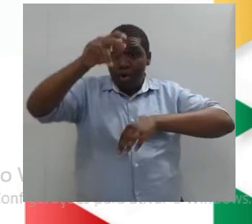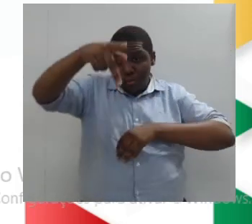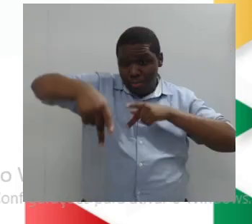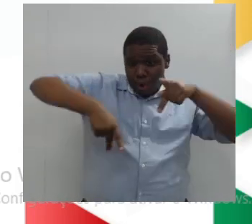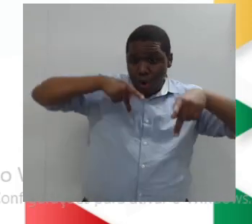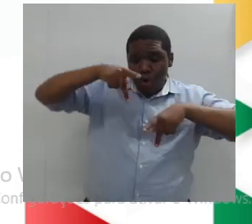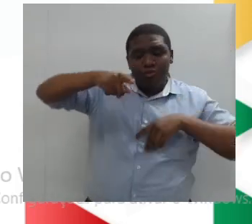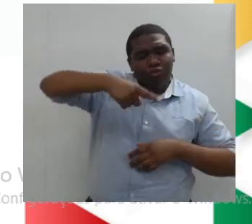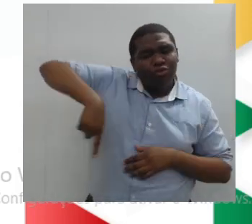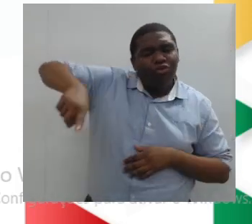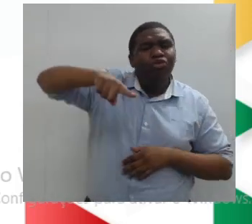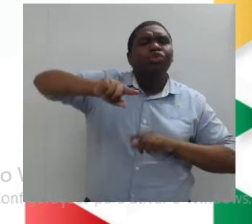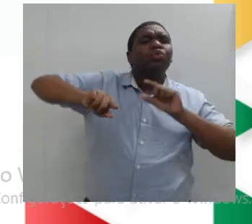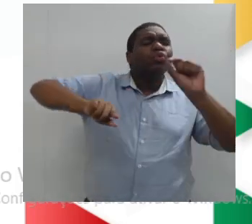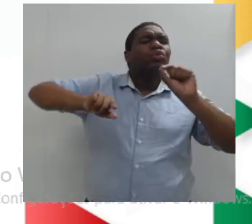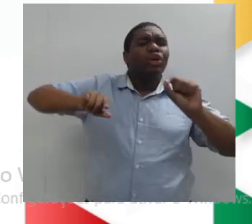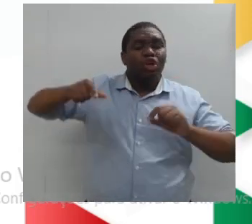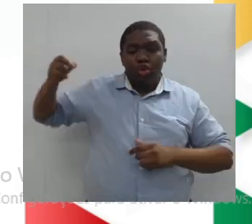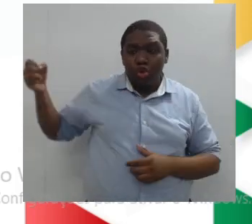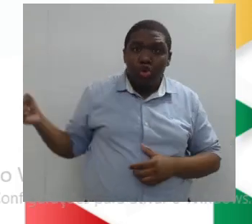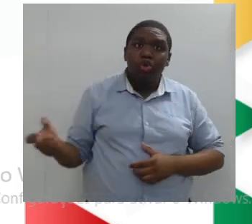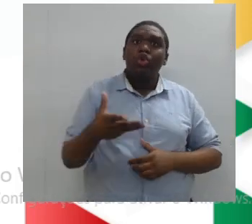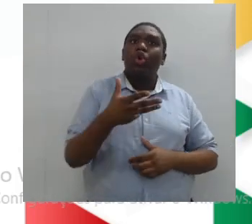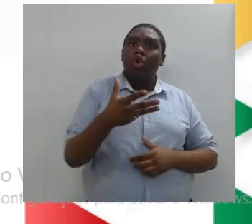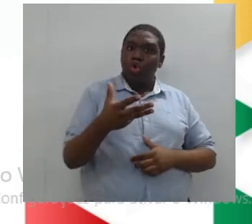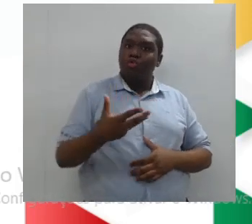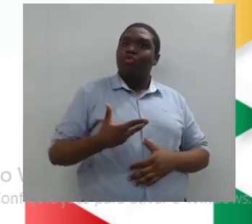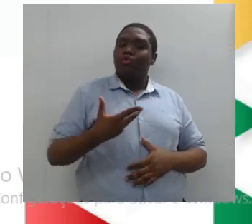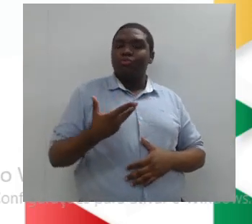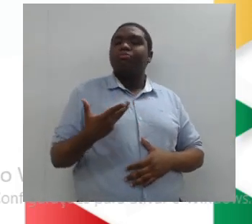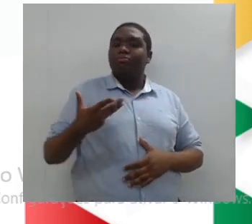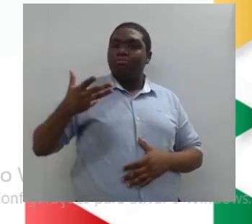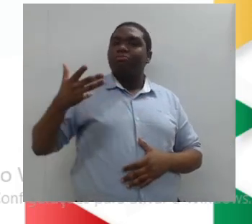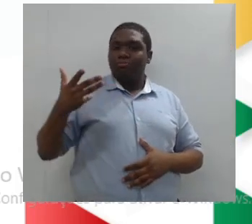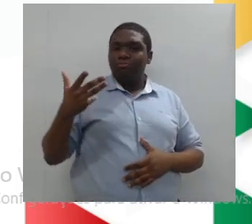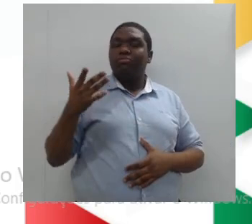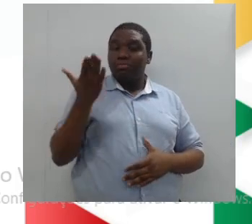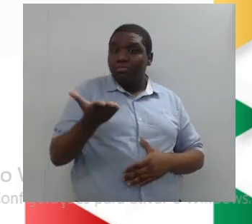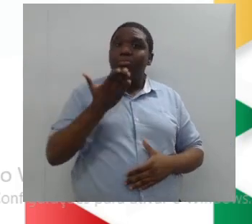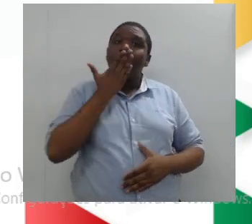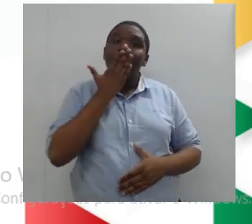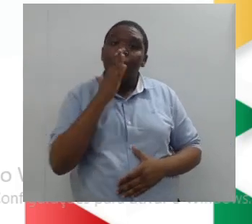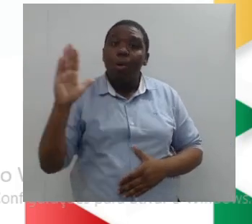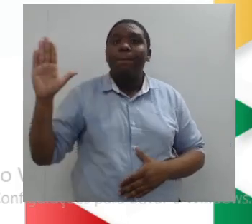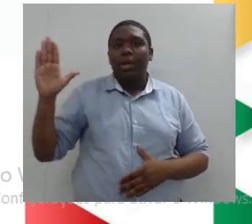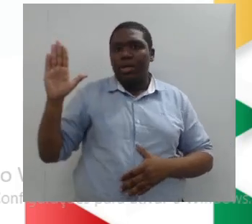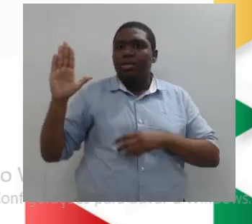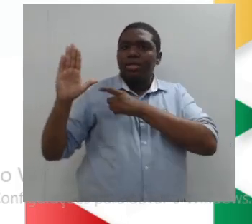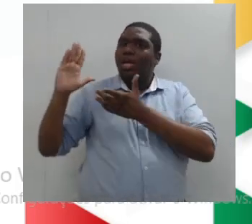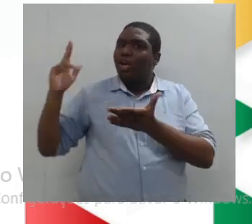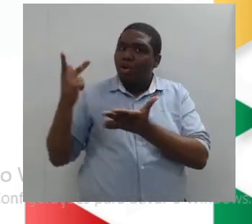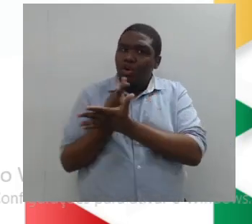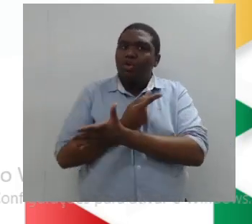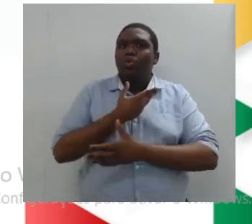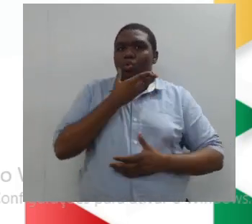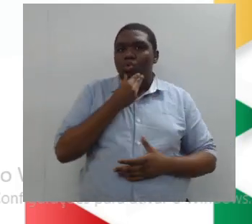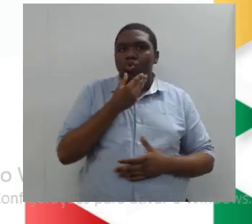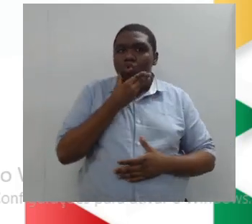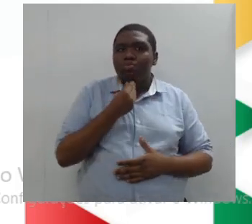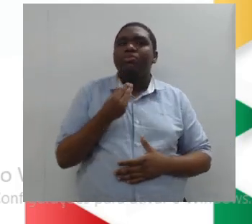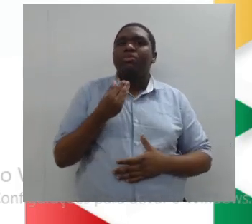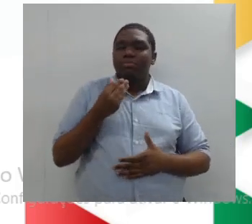humanidade para a chegada de uma nova manifestação divina. Promessa essa cumprida por Baha'u'lláh